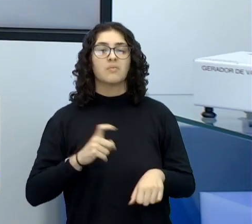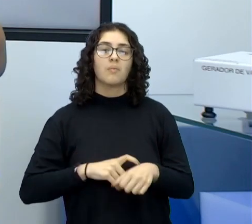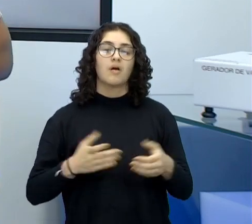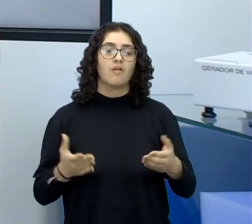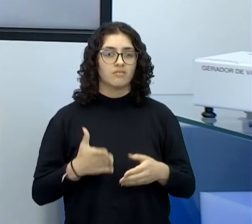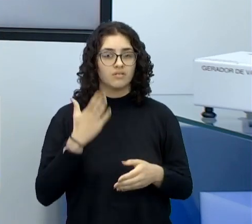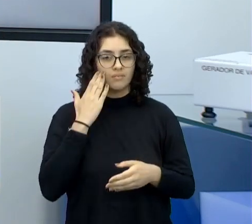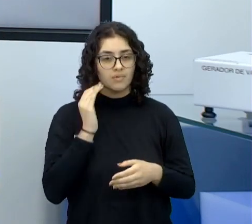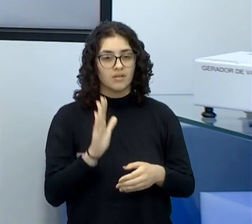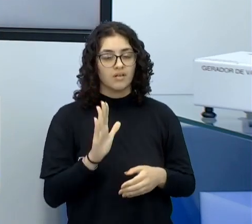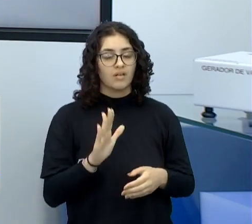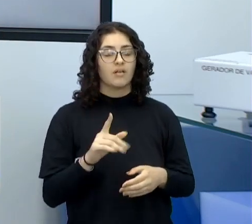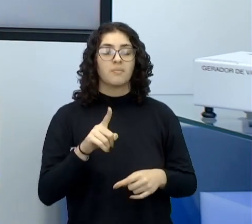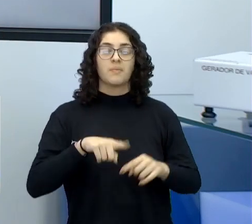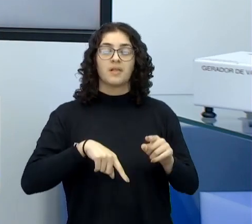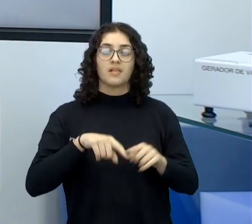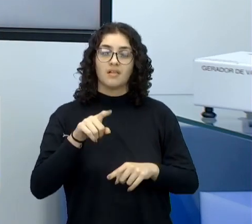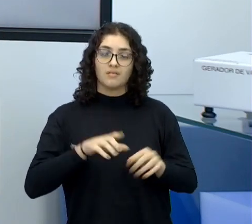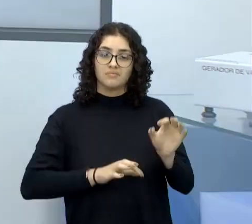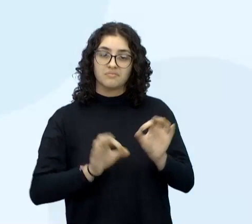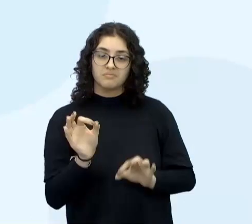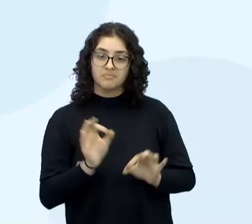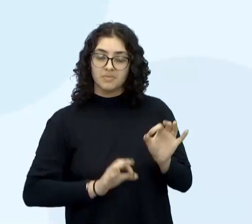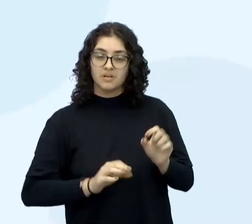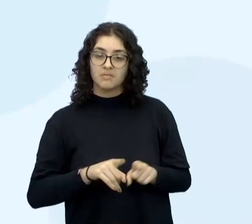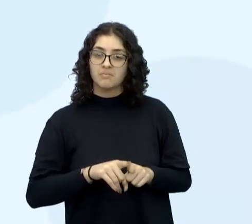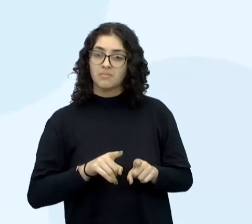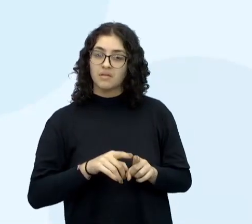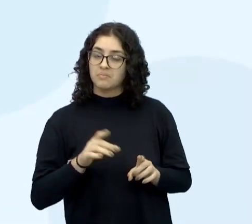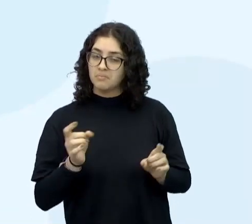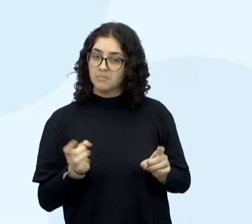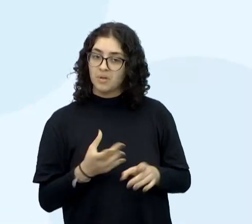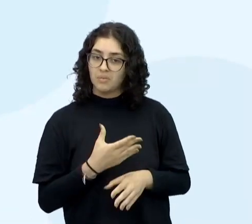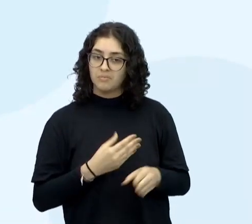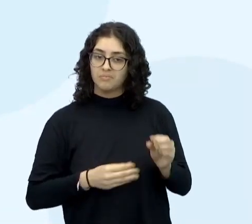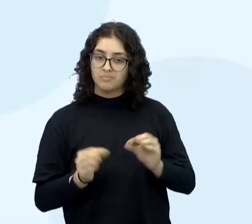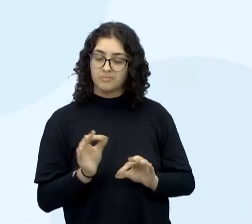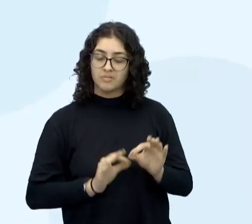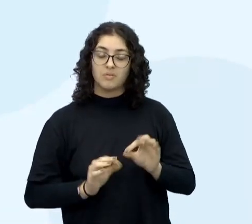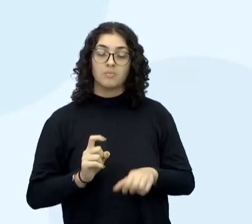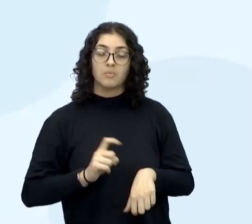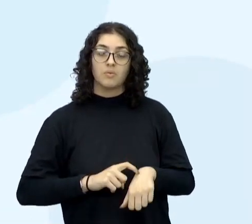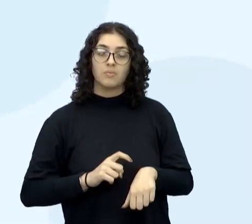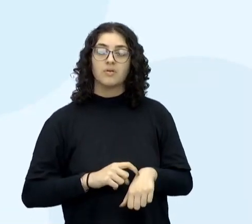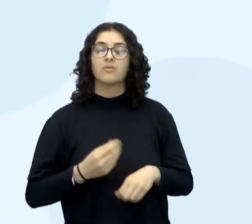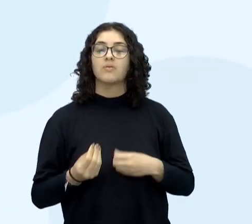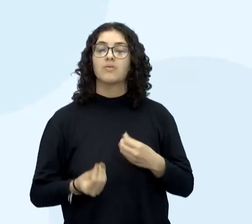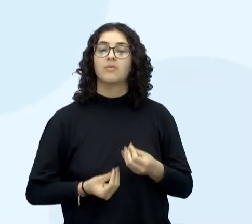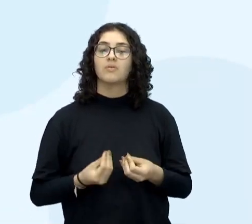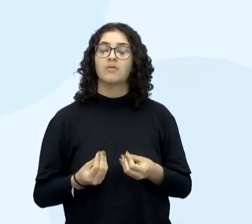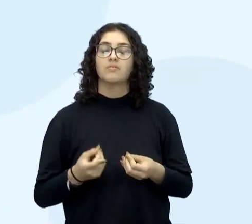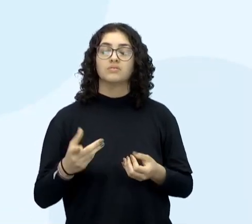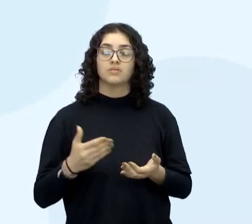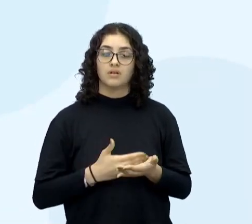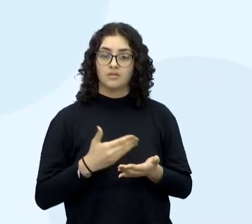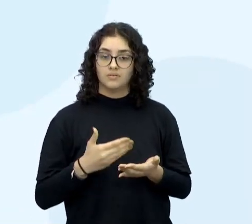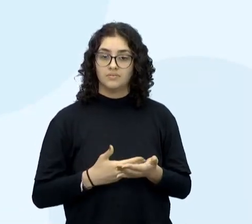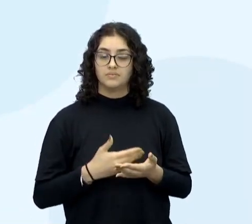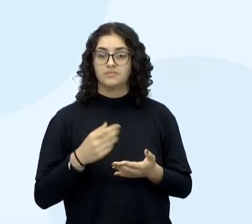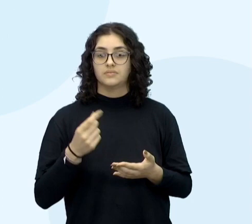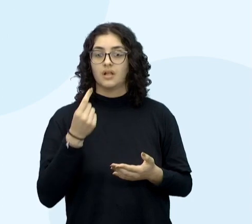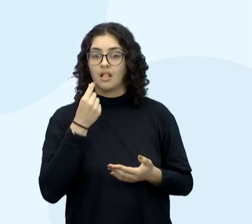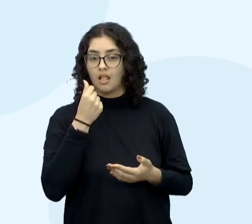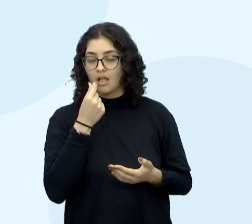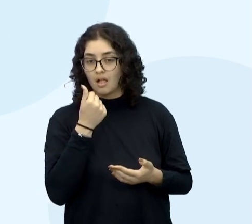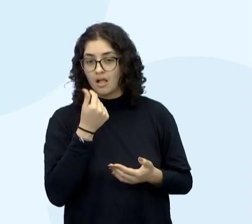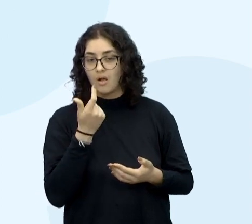já sabe, separe seu material, organize aí, deixa tudo certinho. Momento para você separar o seu caderno, lápis